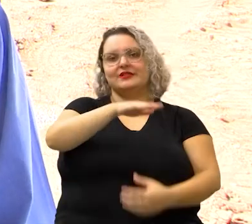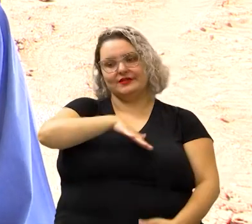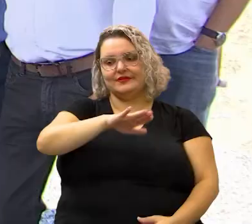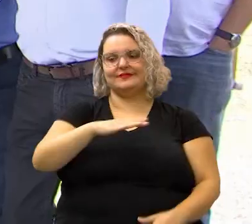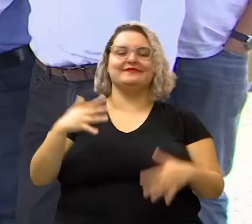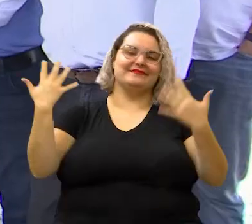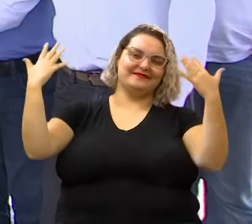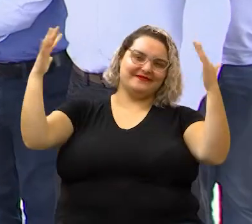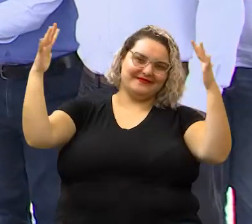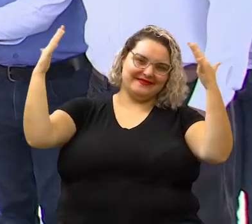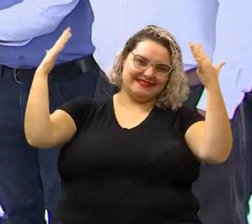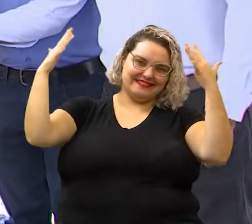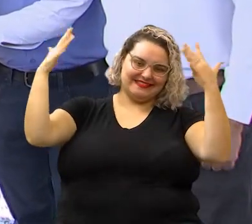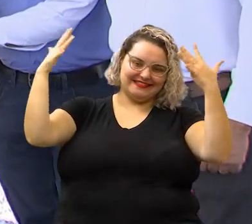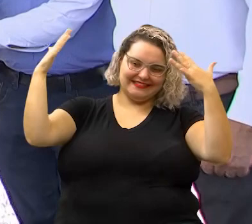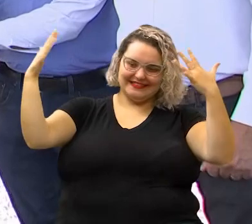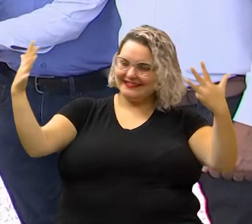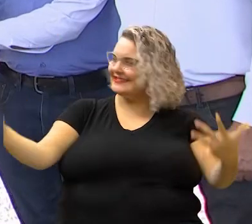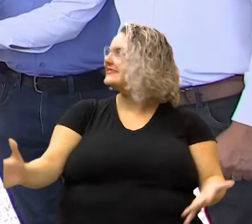aqui na região